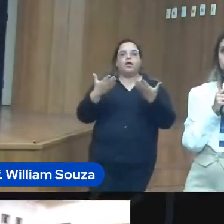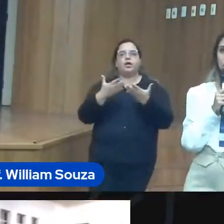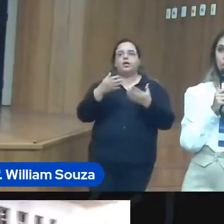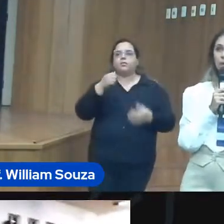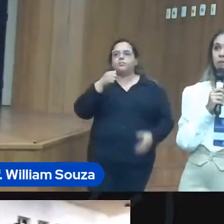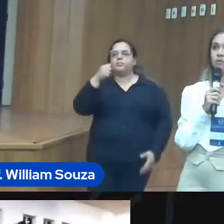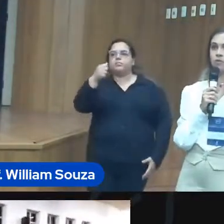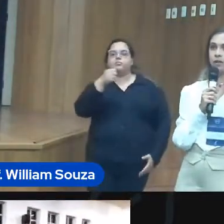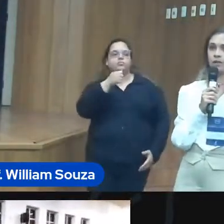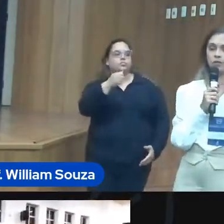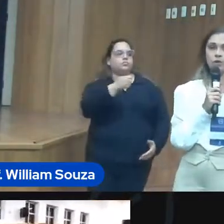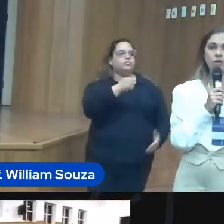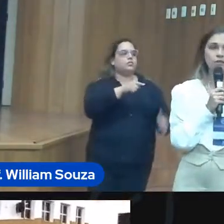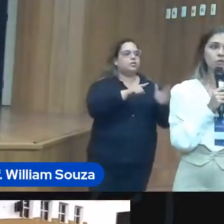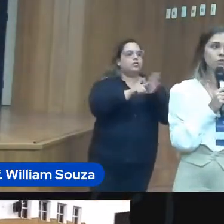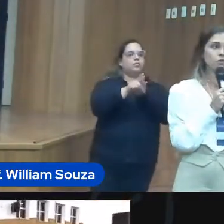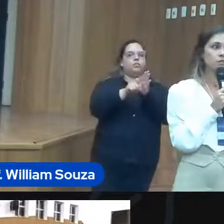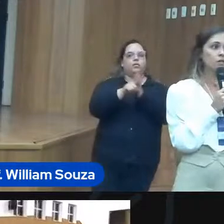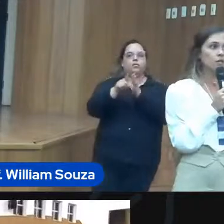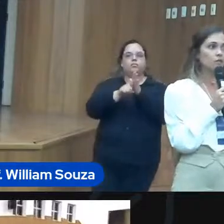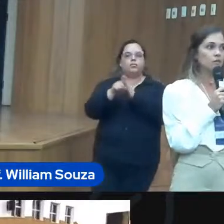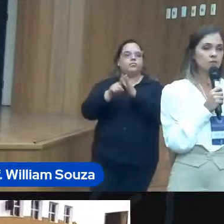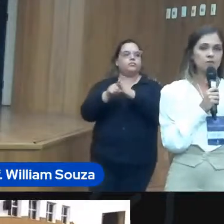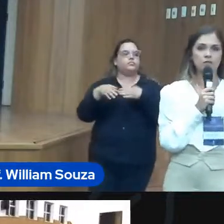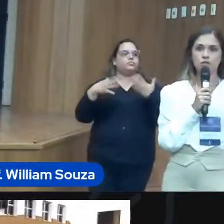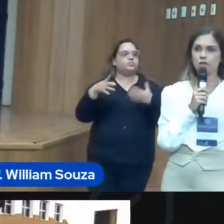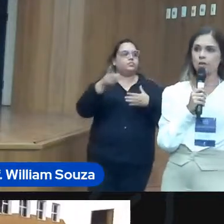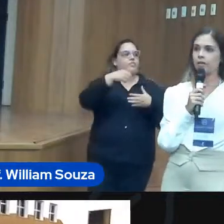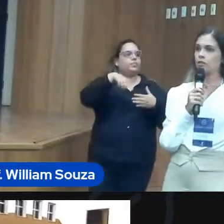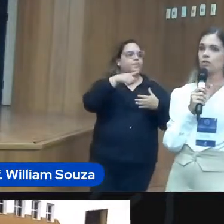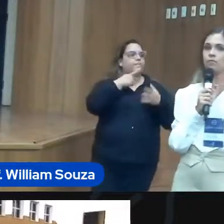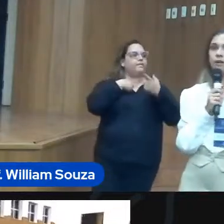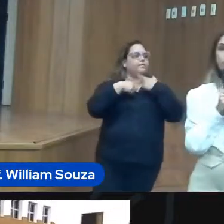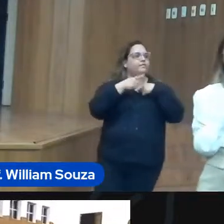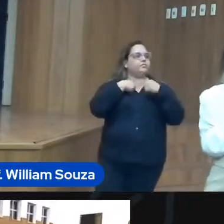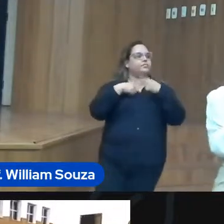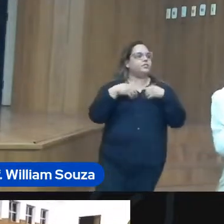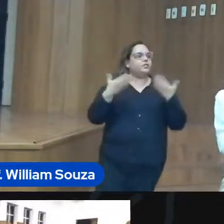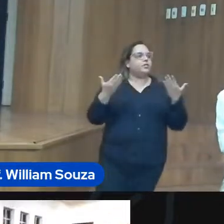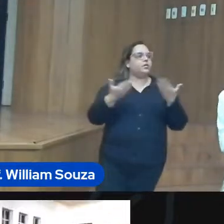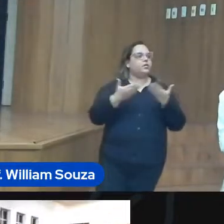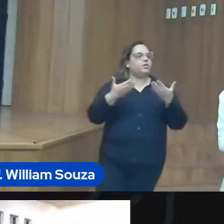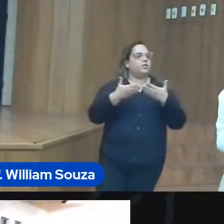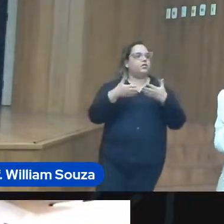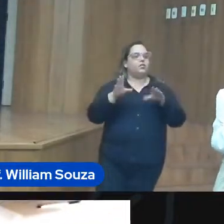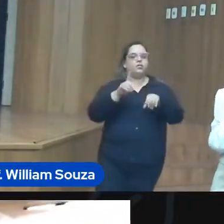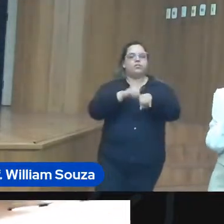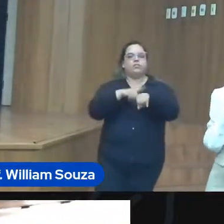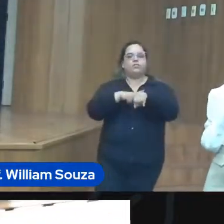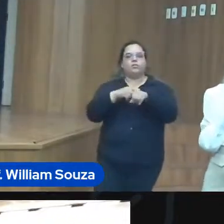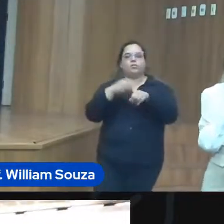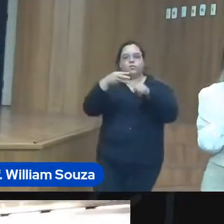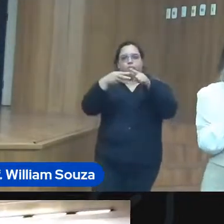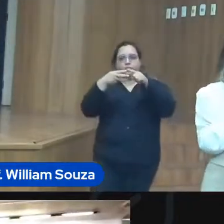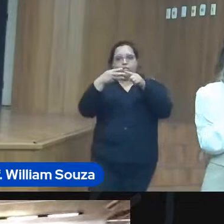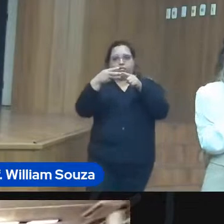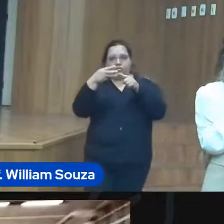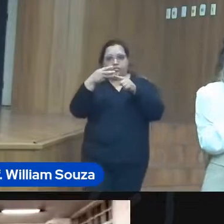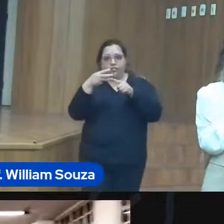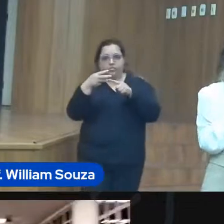os questionamentos, né, as colocações que vocês desejarem. A gente vai abrir um tempinho aqui para 3